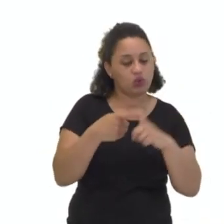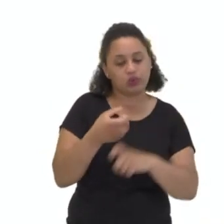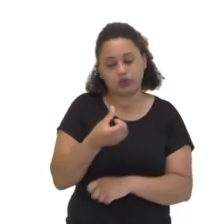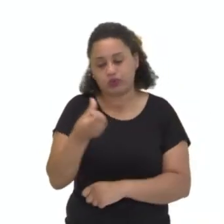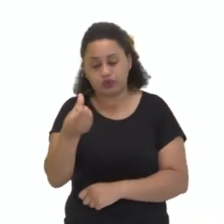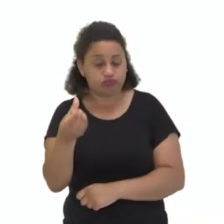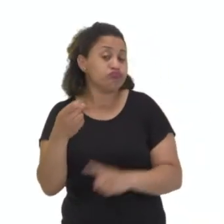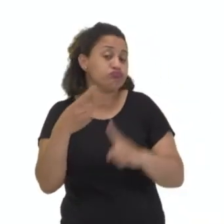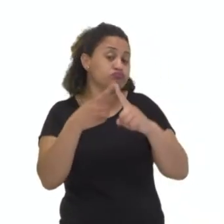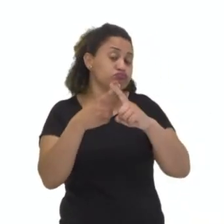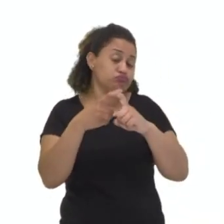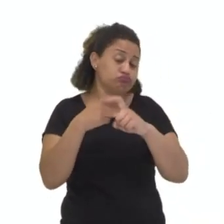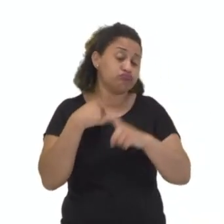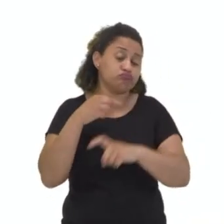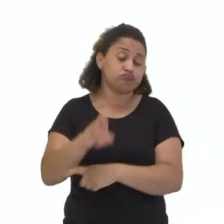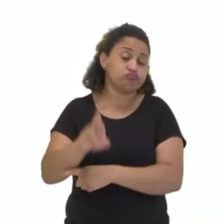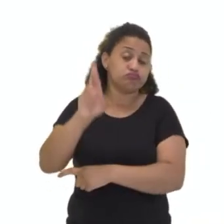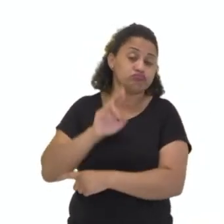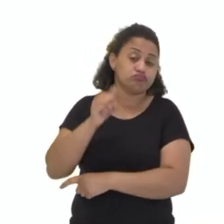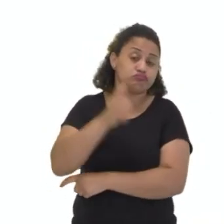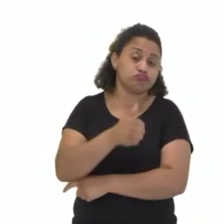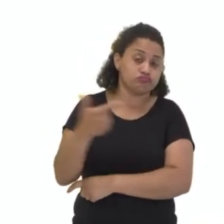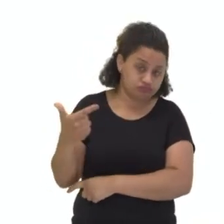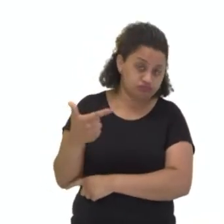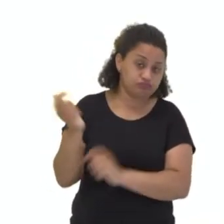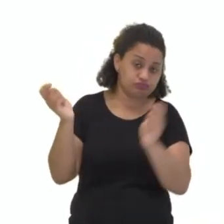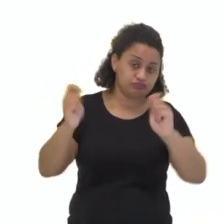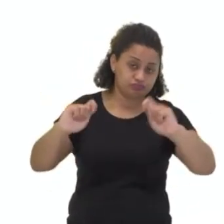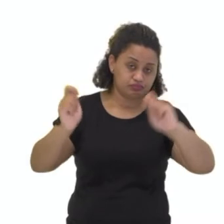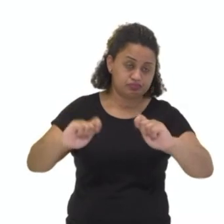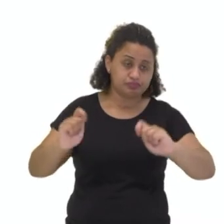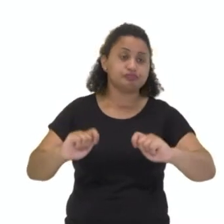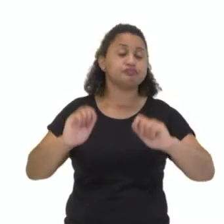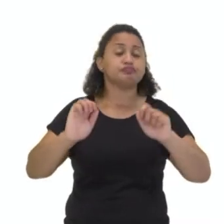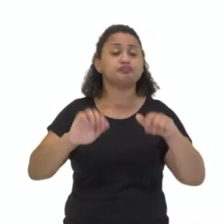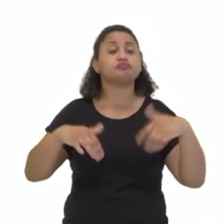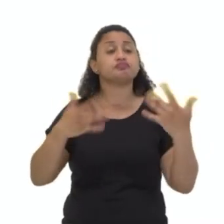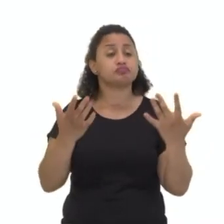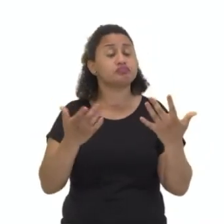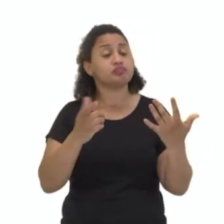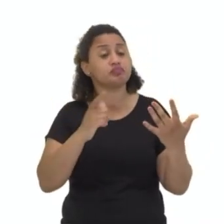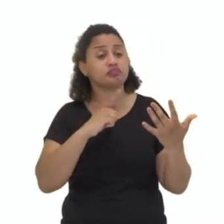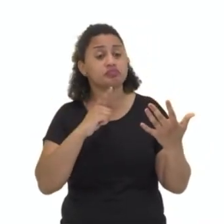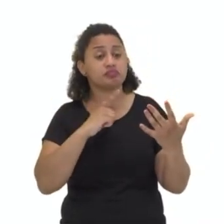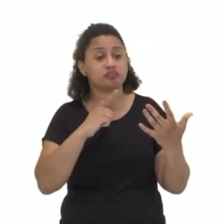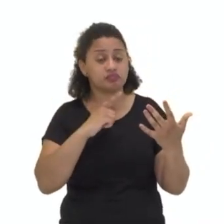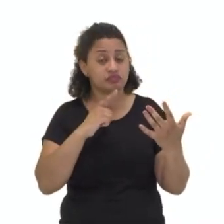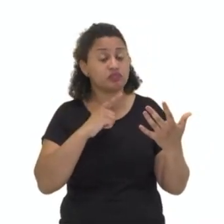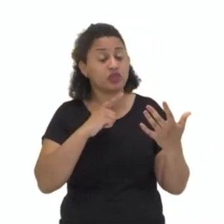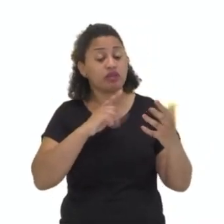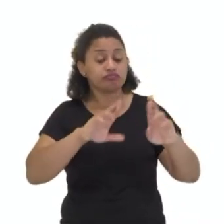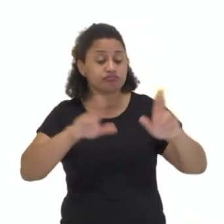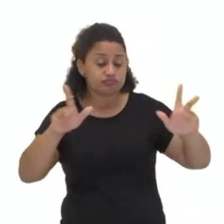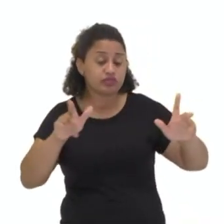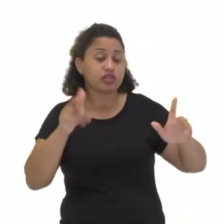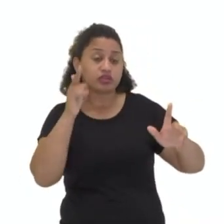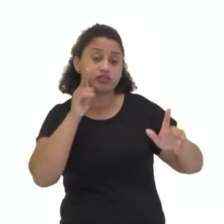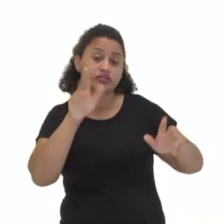dado, né? A gente conhece o dado quando vai jogar, né, algum jogo em casa, a gente já conhece que o dado são